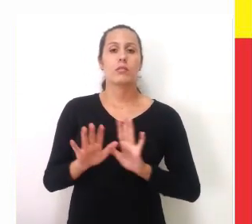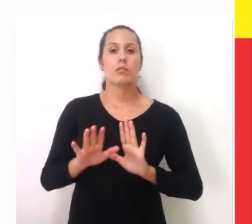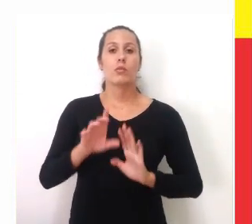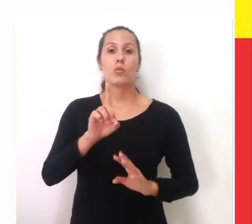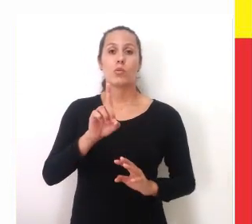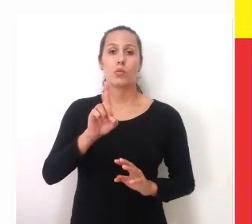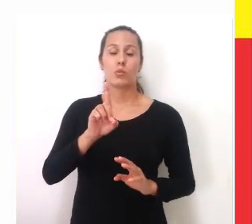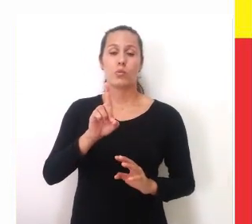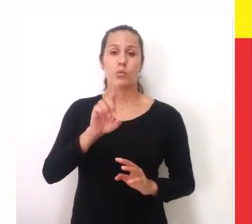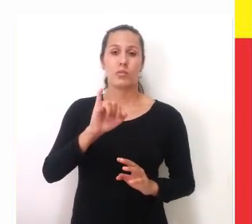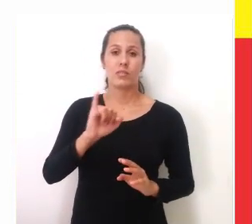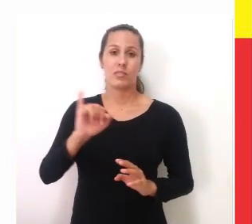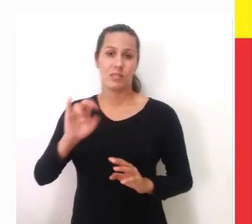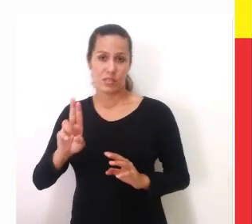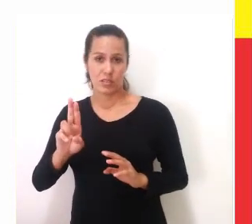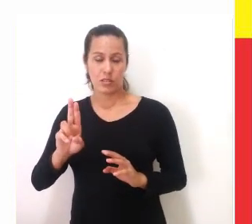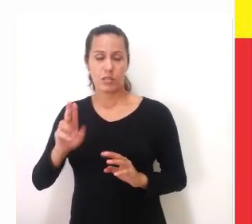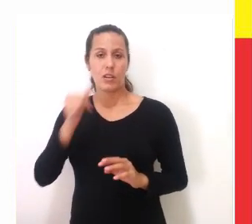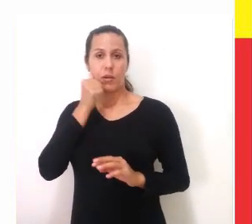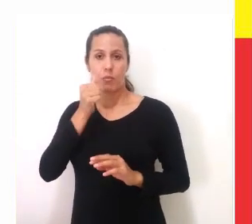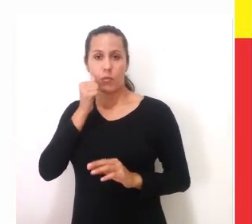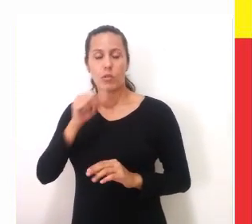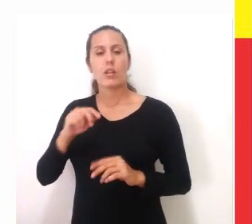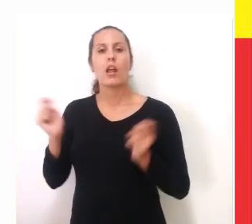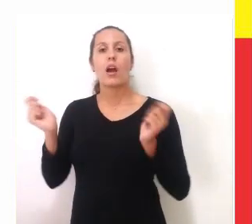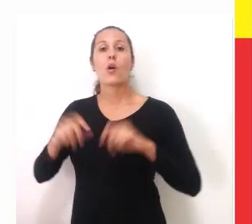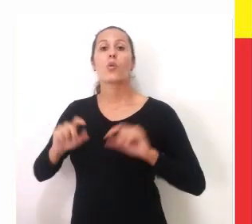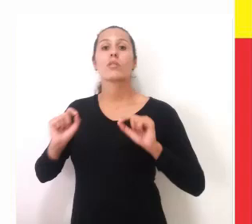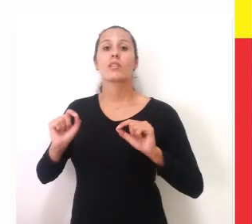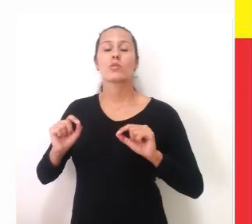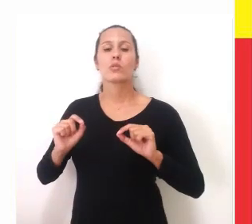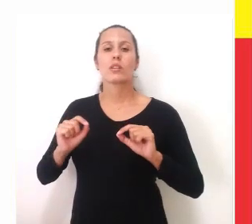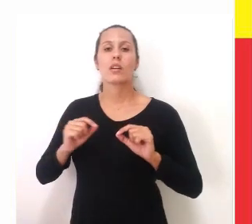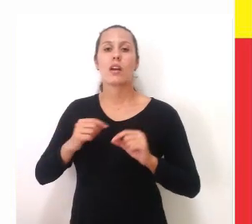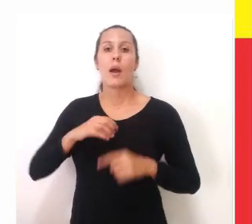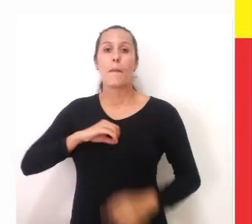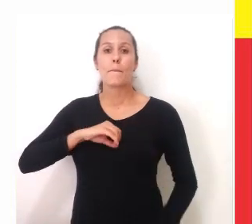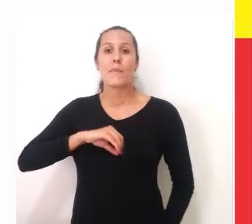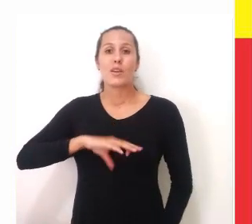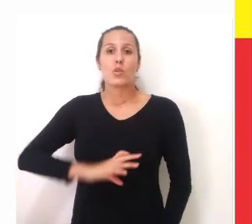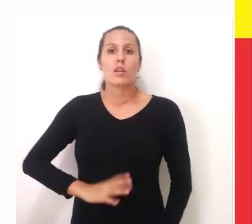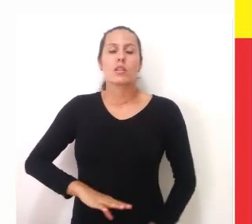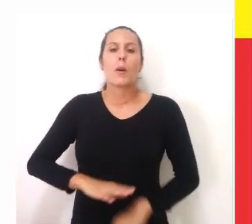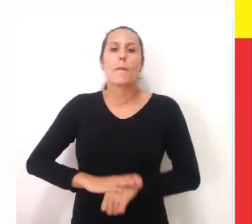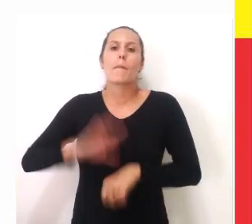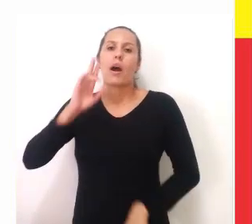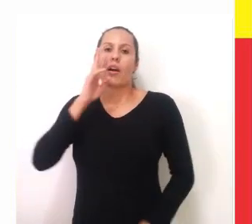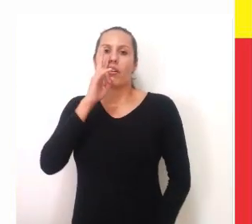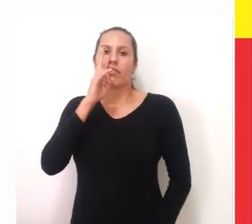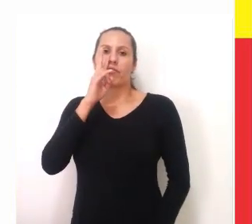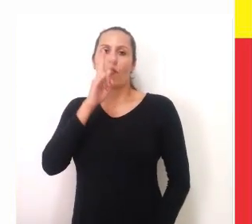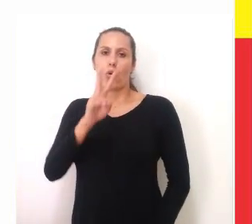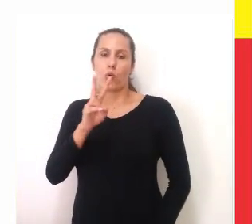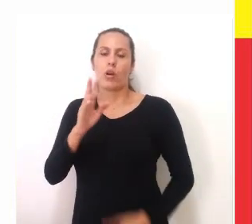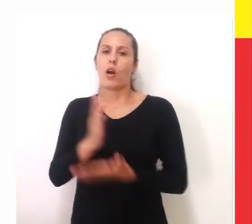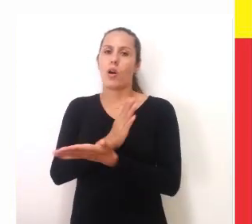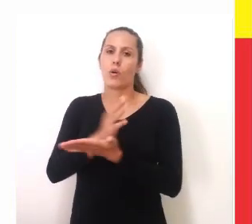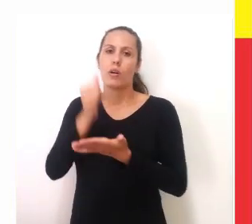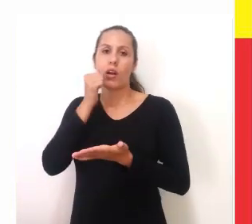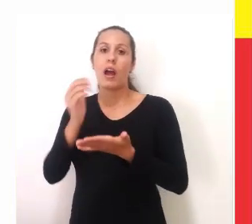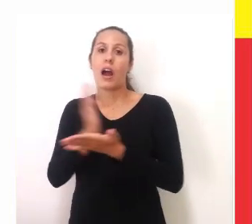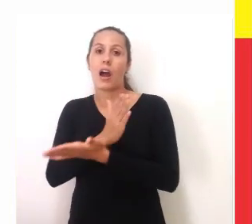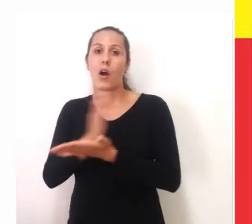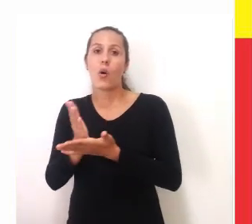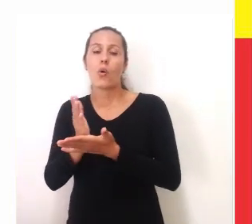O DIU, em algumas mulheres, provoca um fluxo maior, ou seja, a menstruação vai ficar mais intensa. E